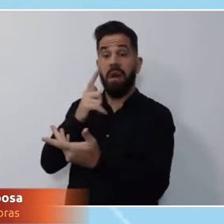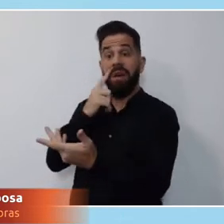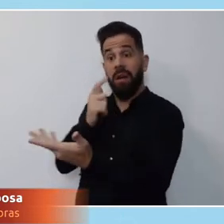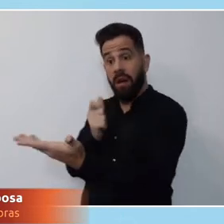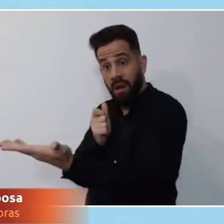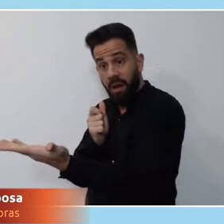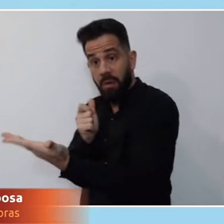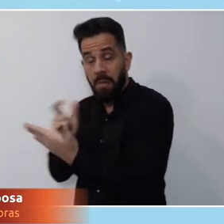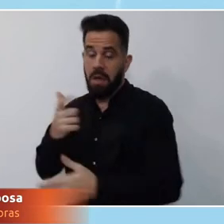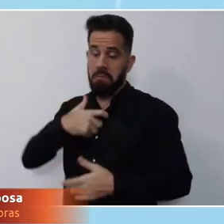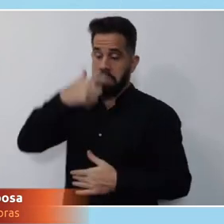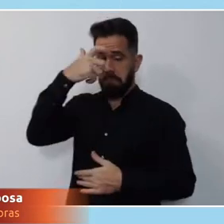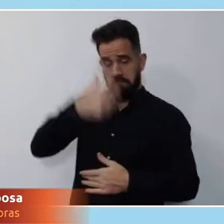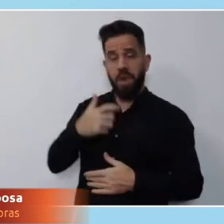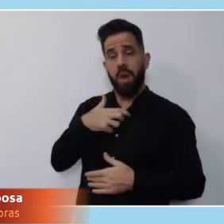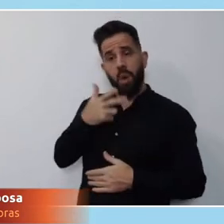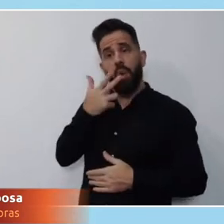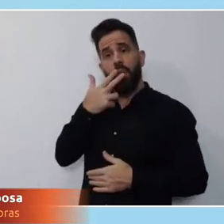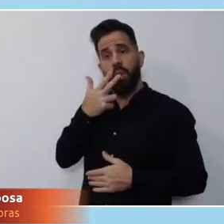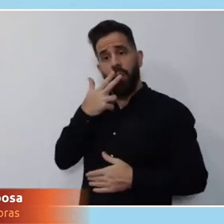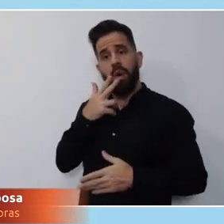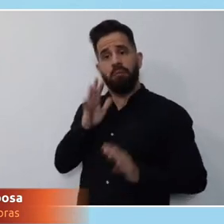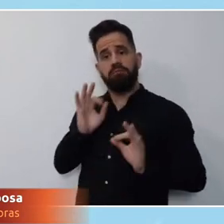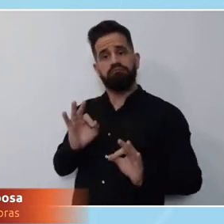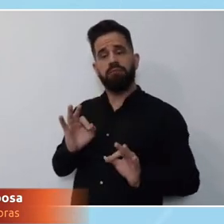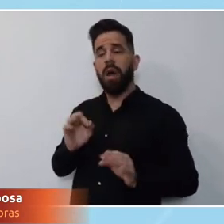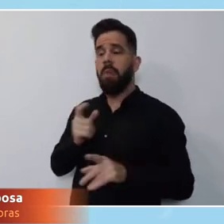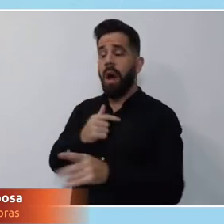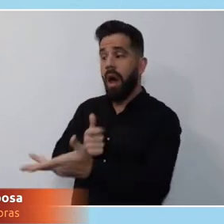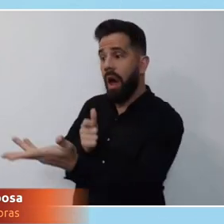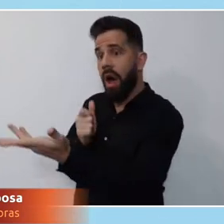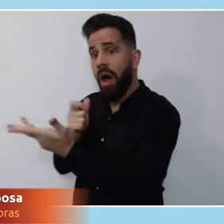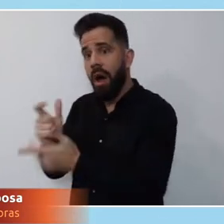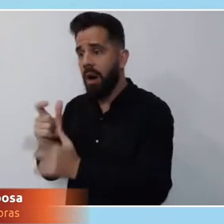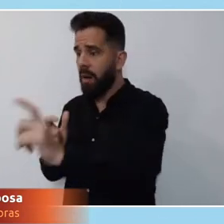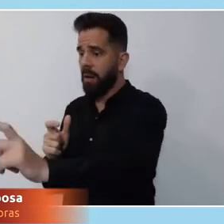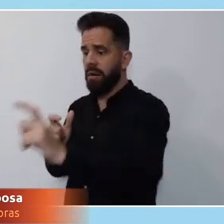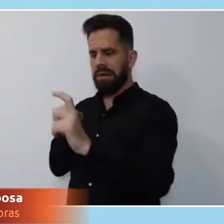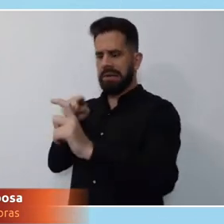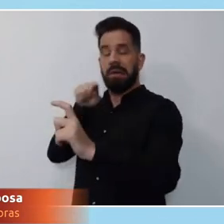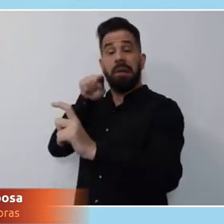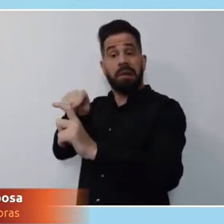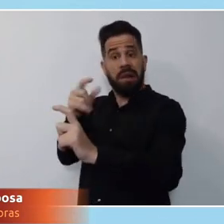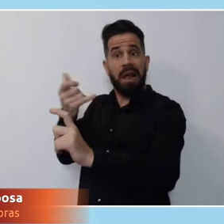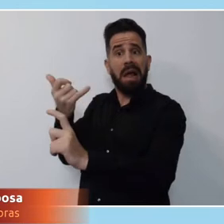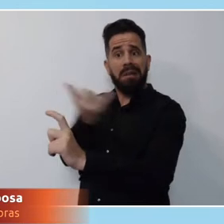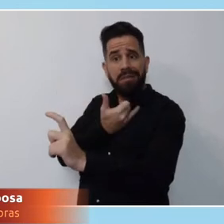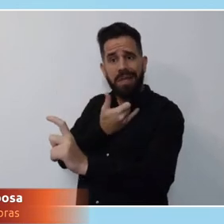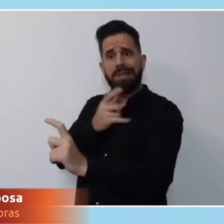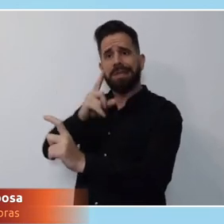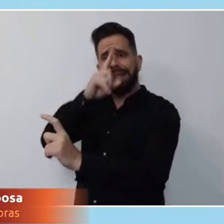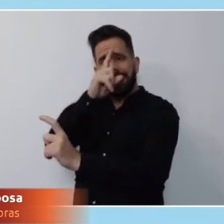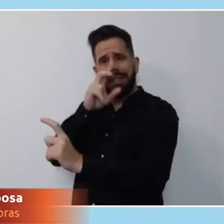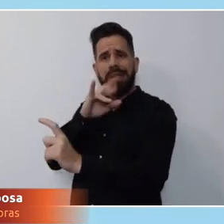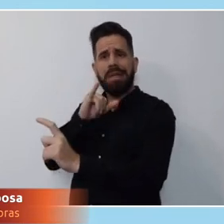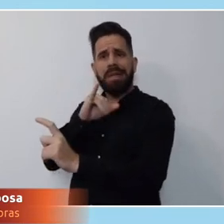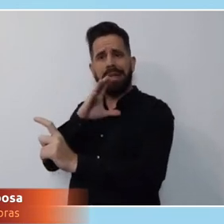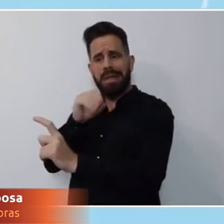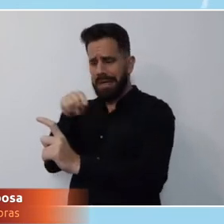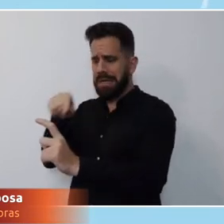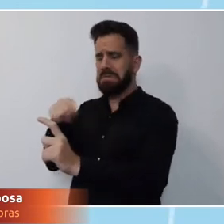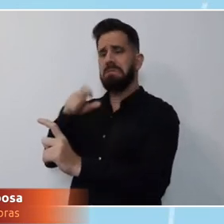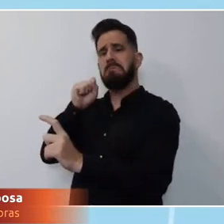cigarro, tem lá no pacote mencionando riscos para a saúde, problemas que podem ocasionar